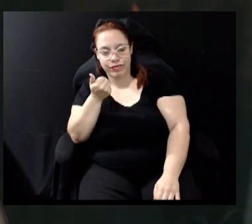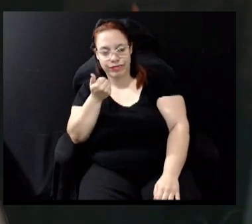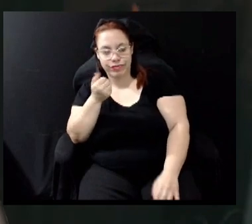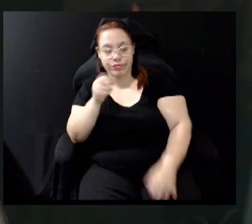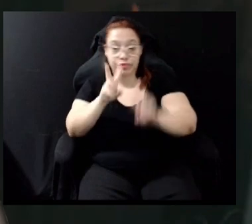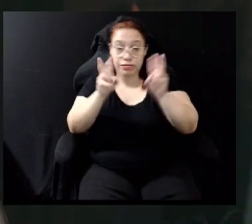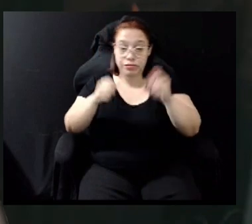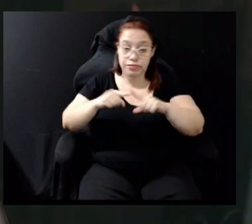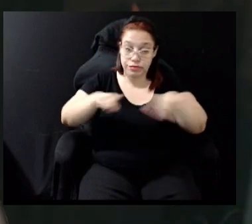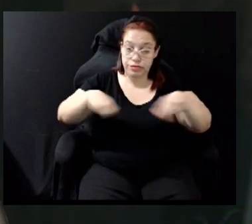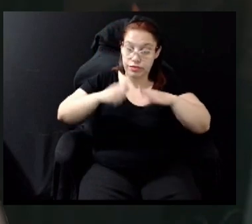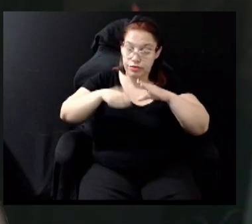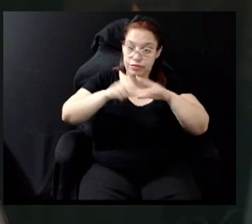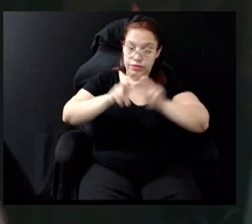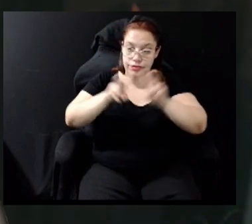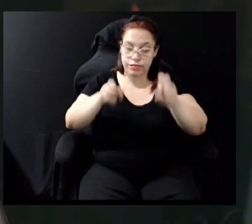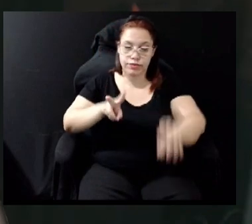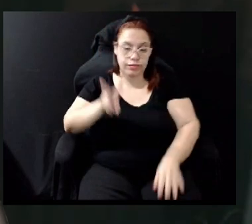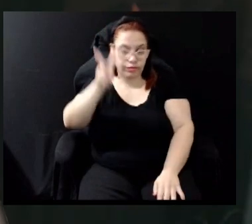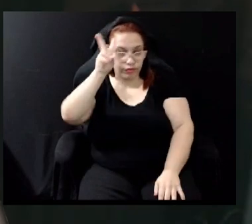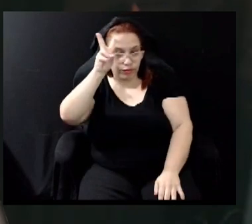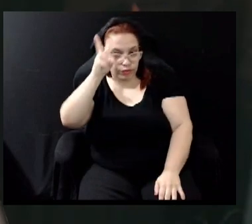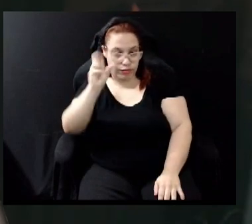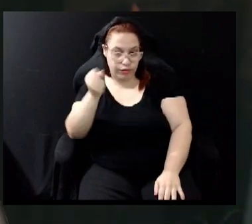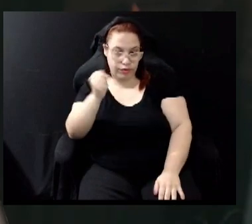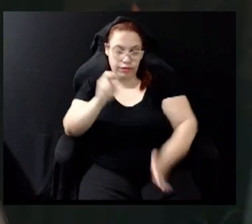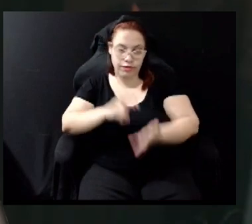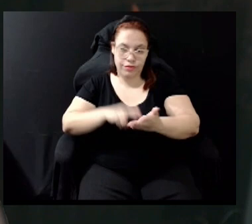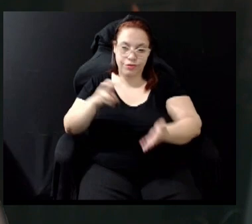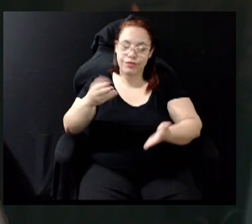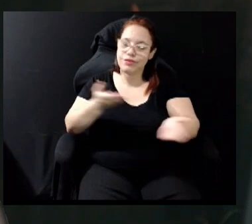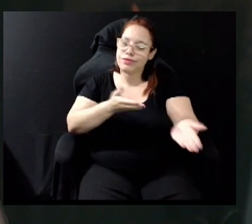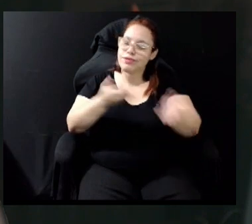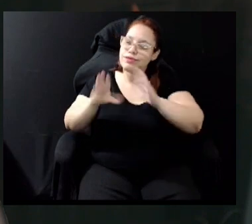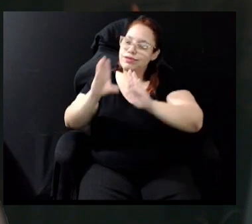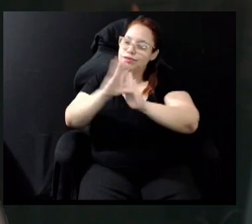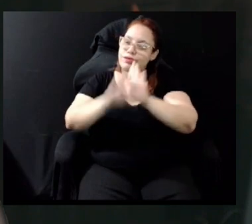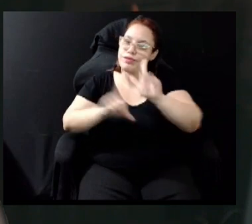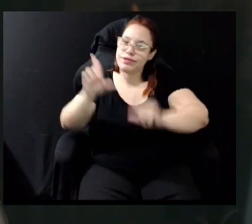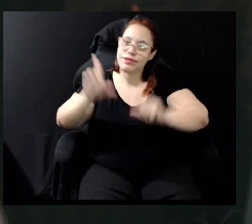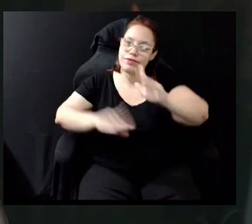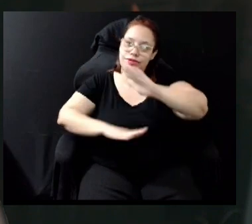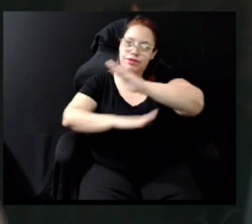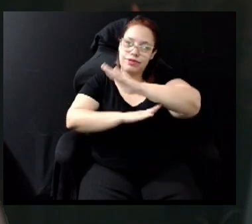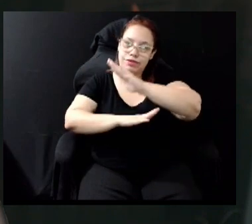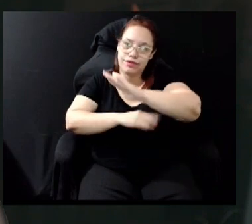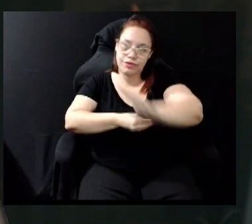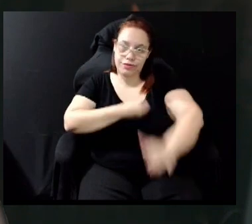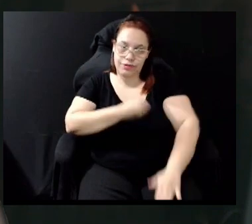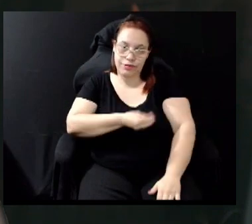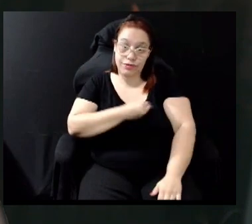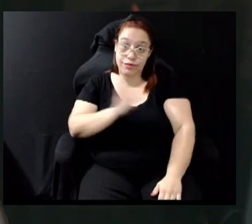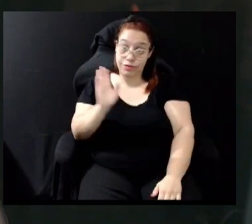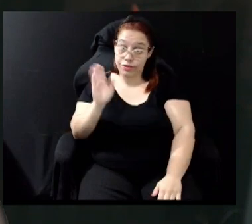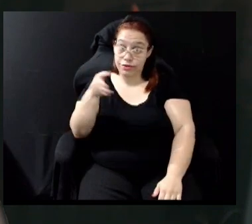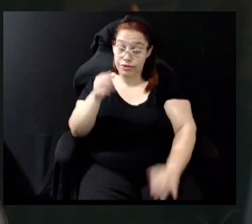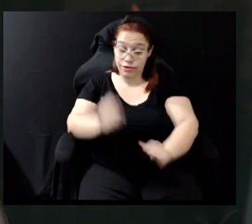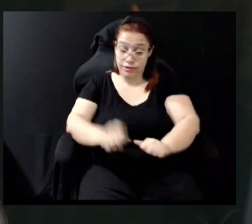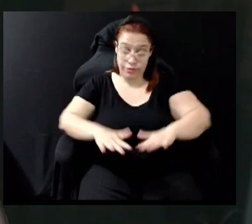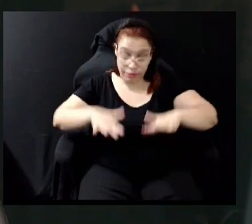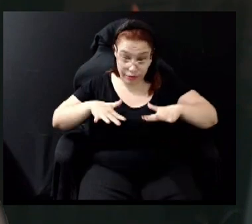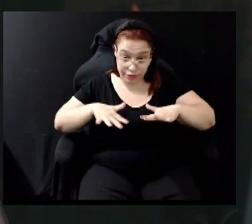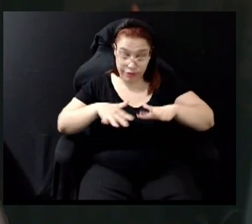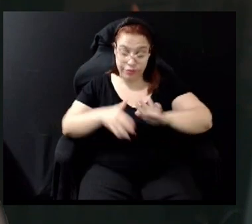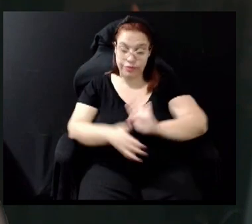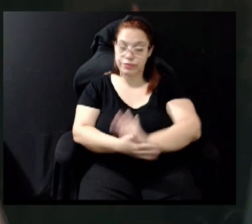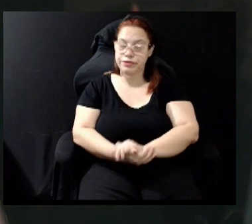de segunda-feira, a partir das 8 da manhã. Fique com a gente, TV Câmara Campinas, ao vivo, em instantes, direto do plenário José Maria Matosinho.